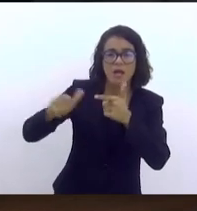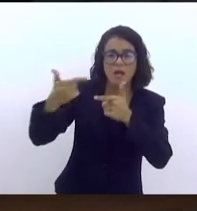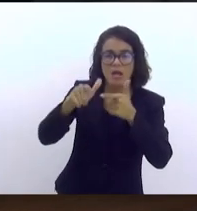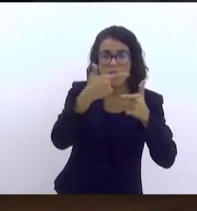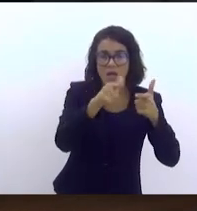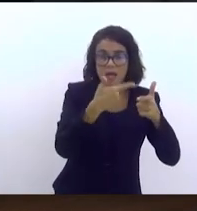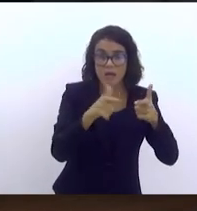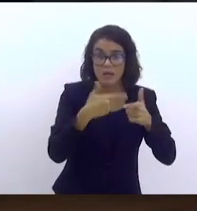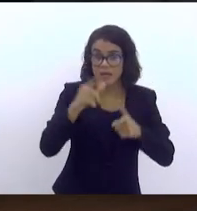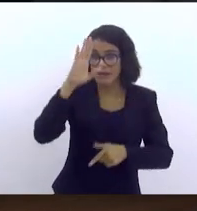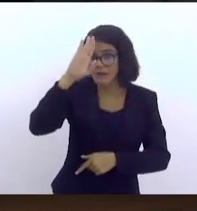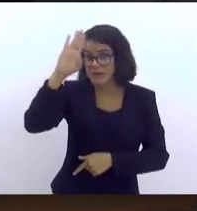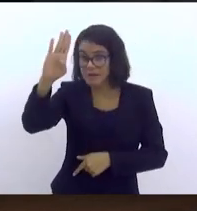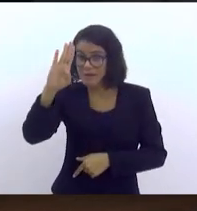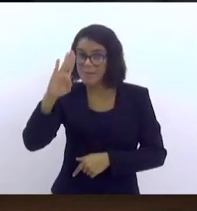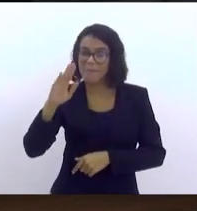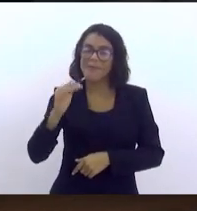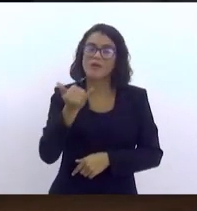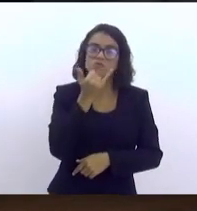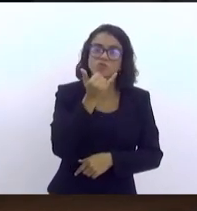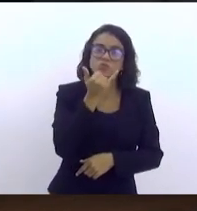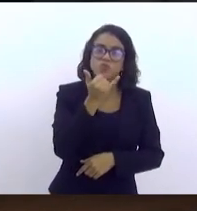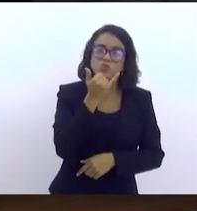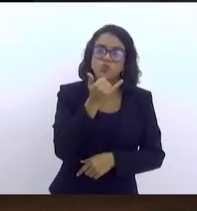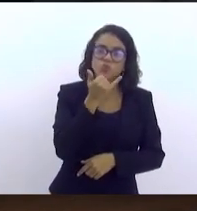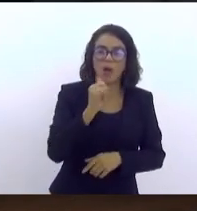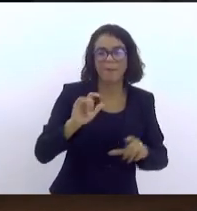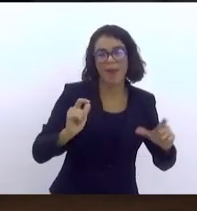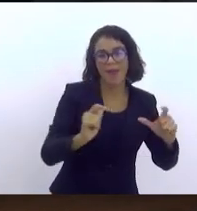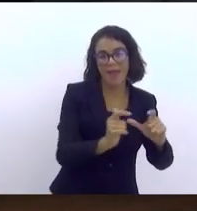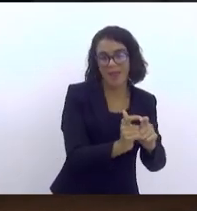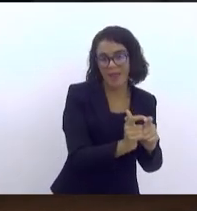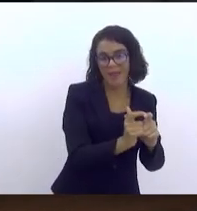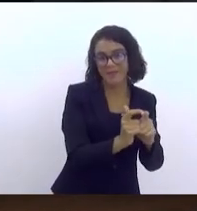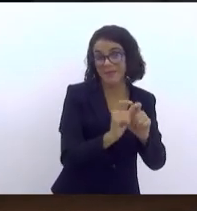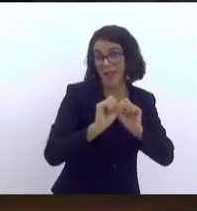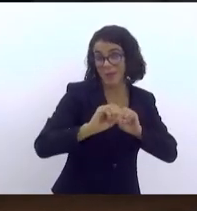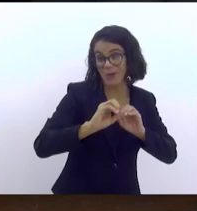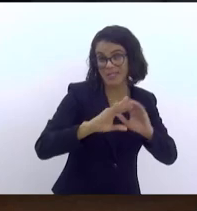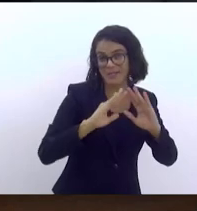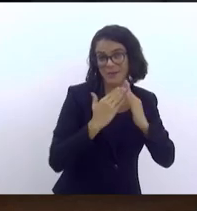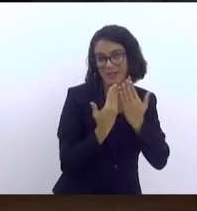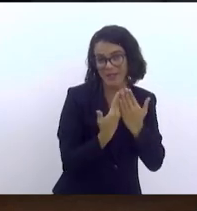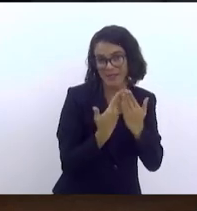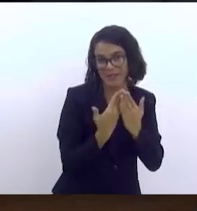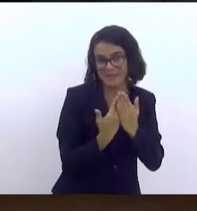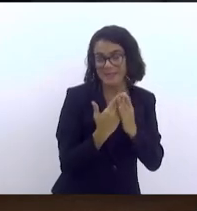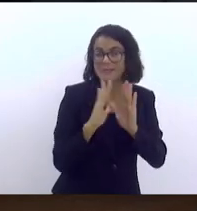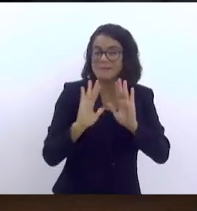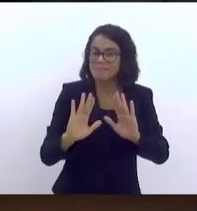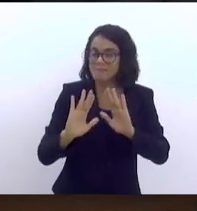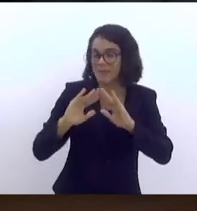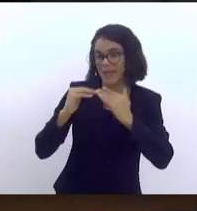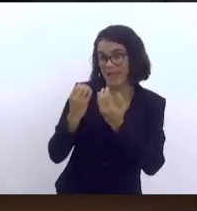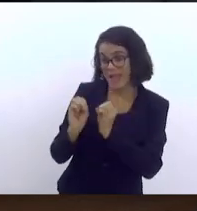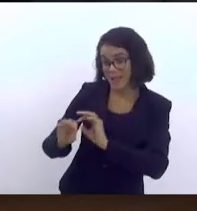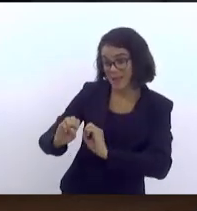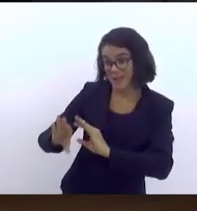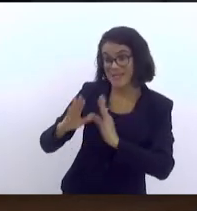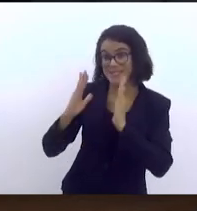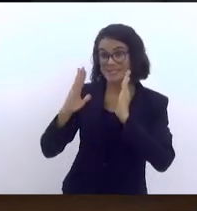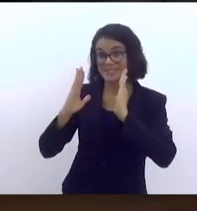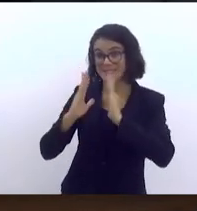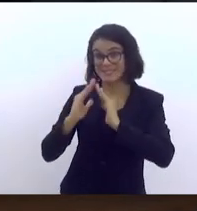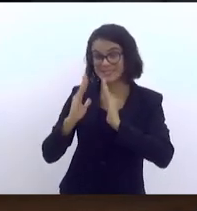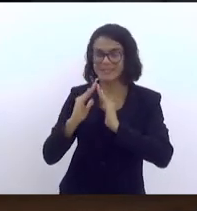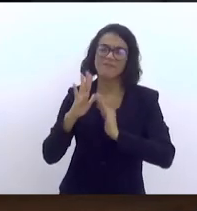primordial para violência nas escolas para redução de fato a educação em casa sendo que com educação em casa não tô falando